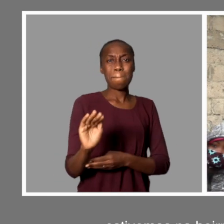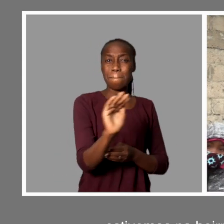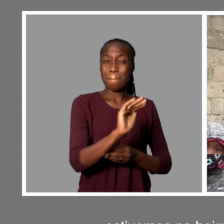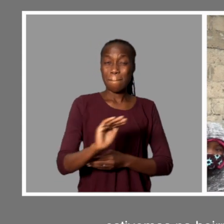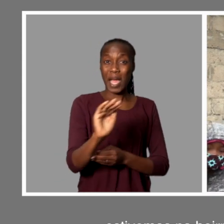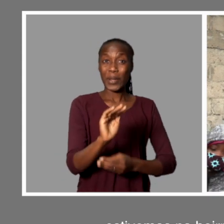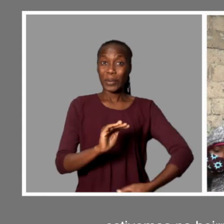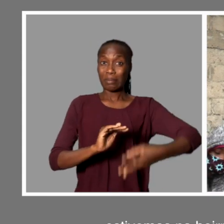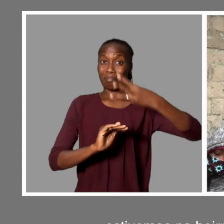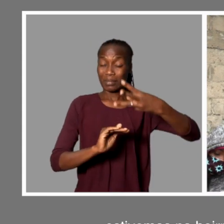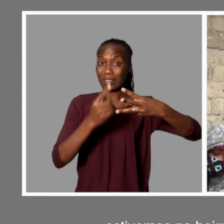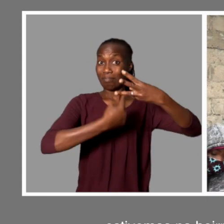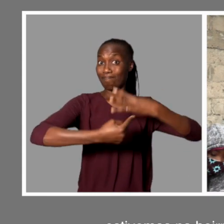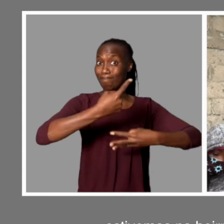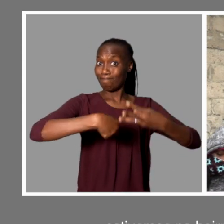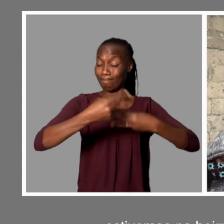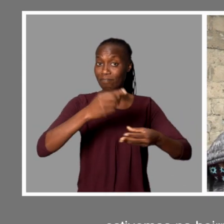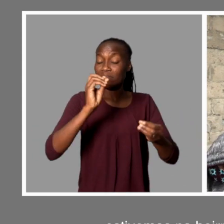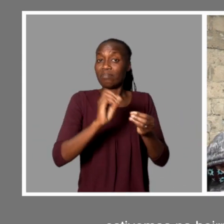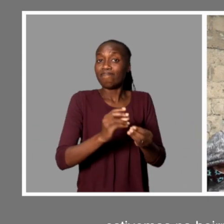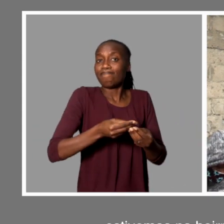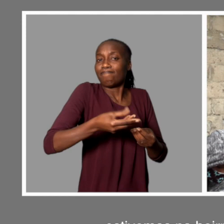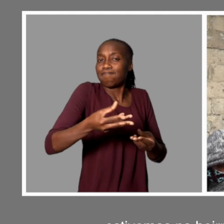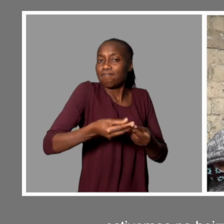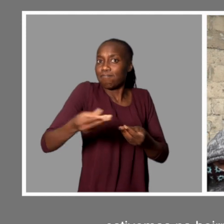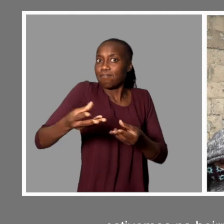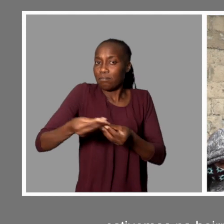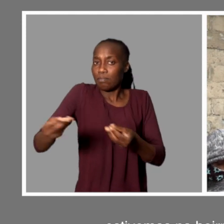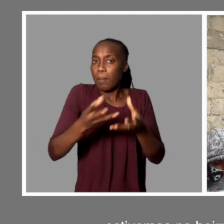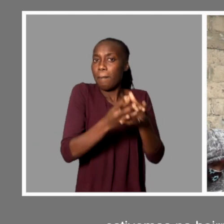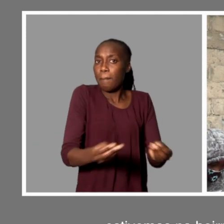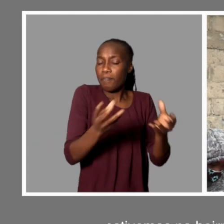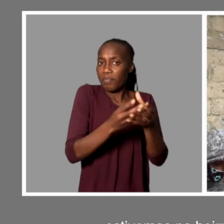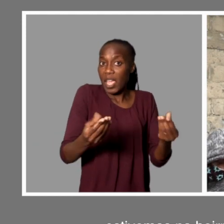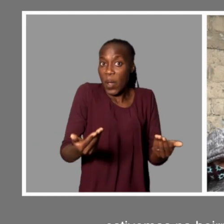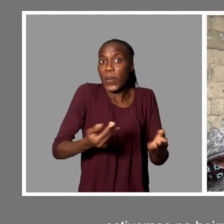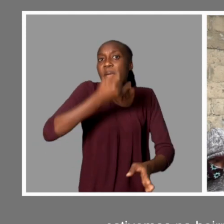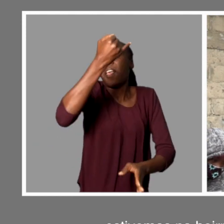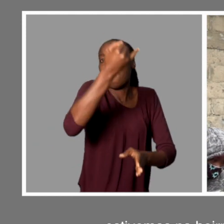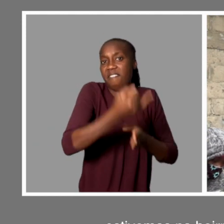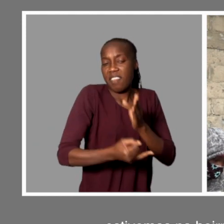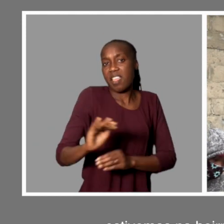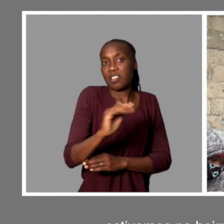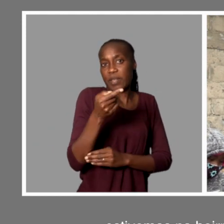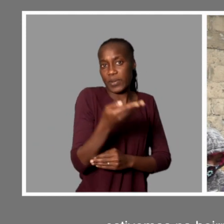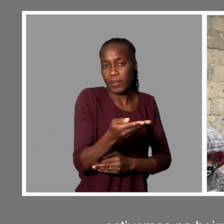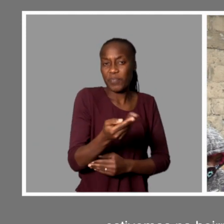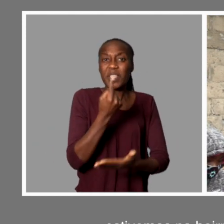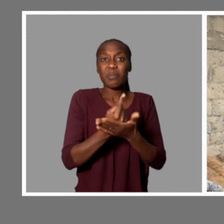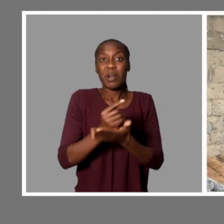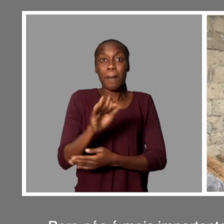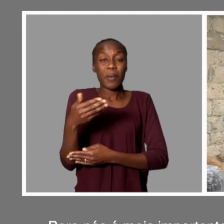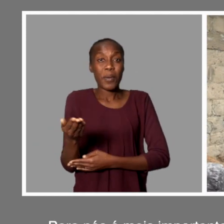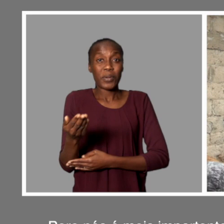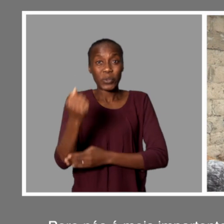do Albazine desculpa estivemos também em Moalaze em São Damas e viemos terminar aqui num trevo